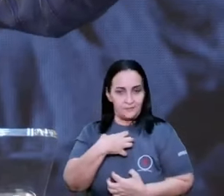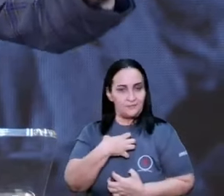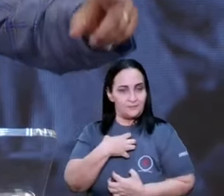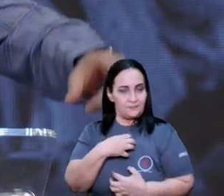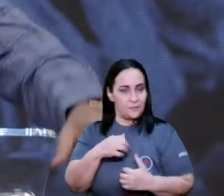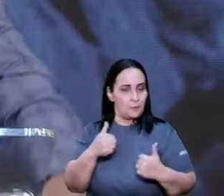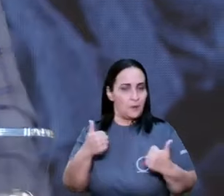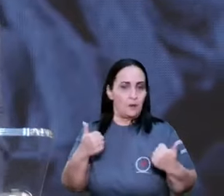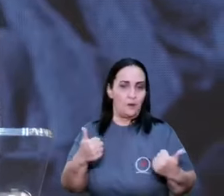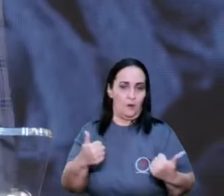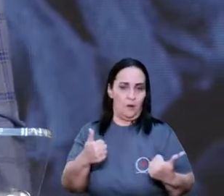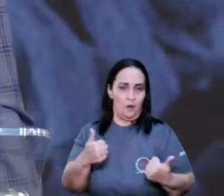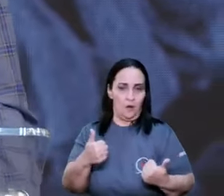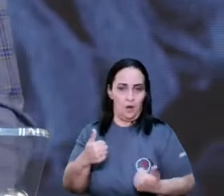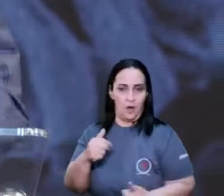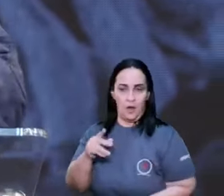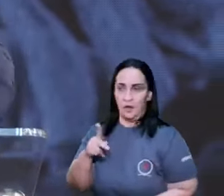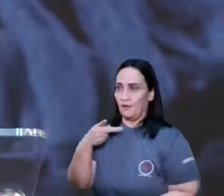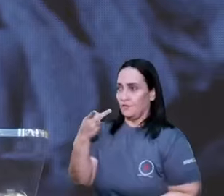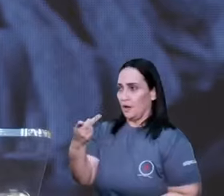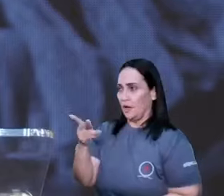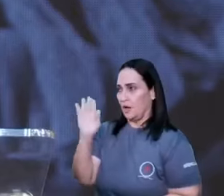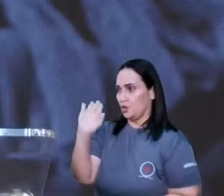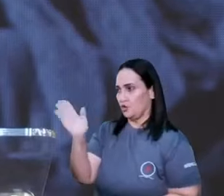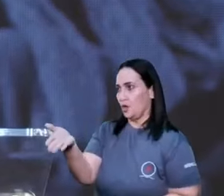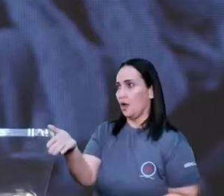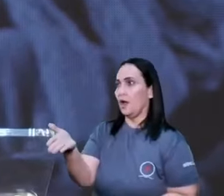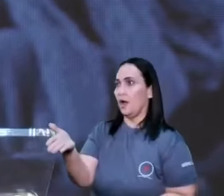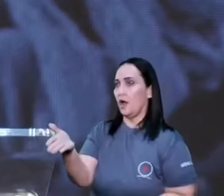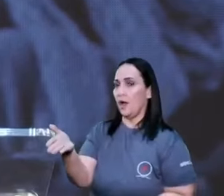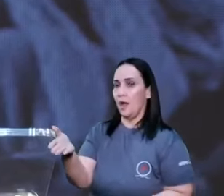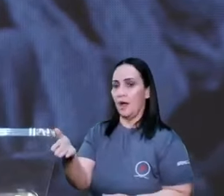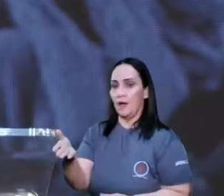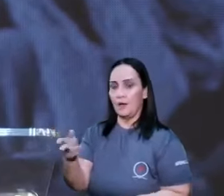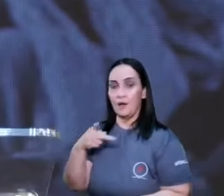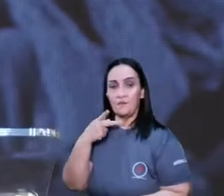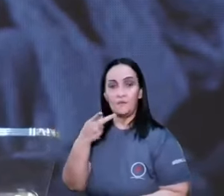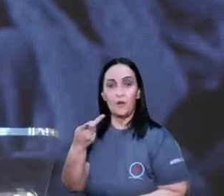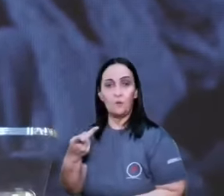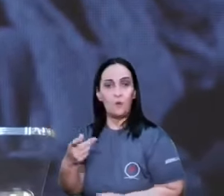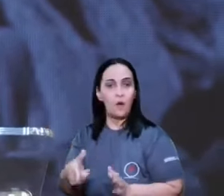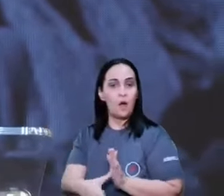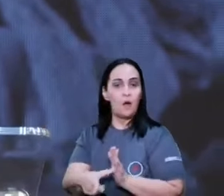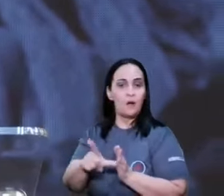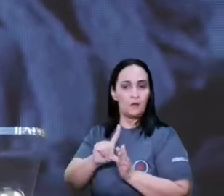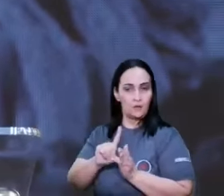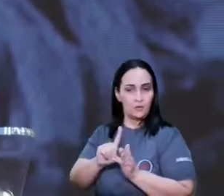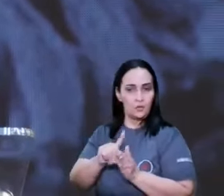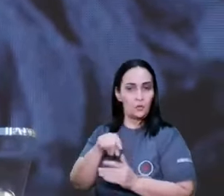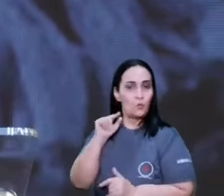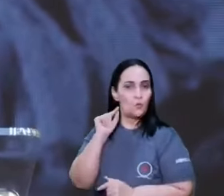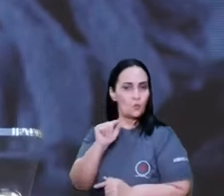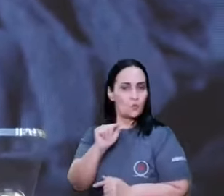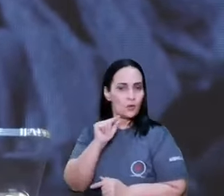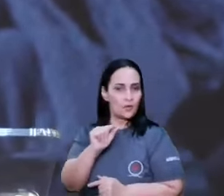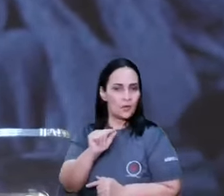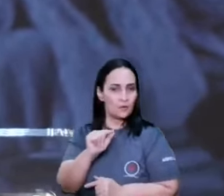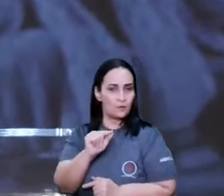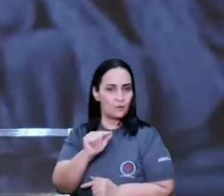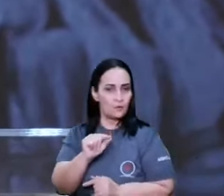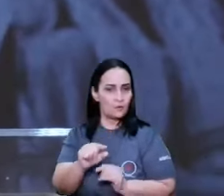o quê e o que que ele havia dito para ela que ela não alimentava